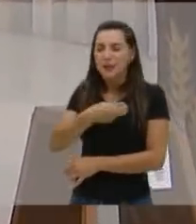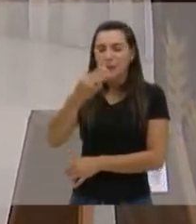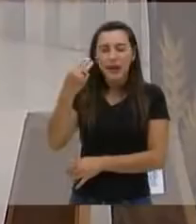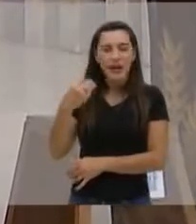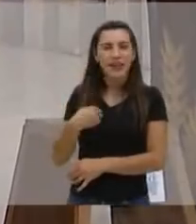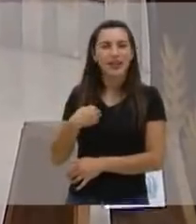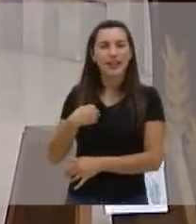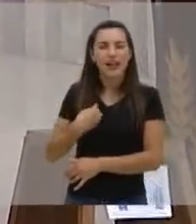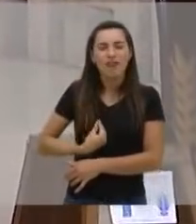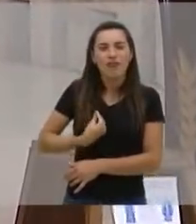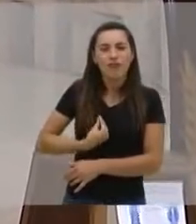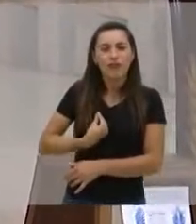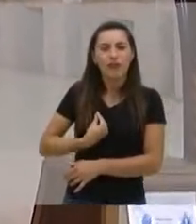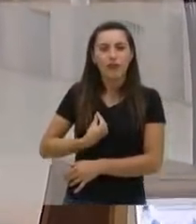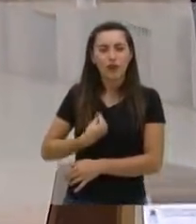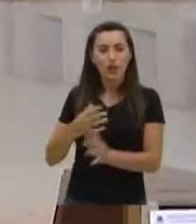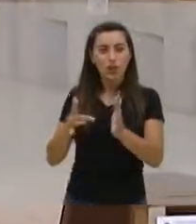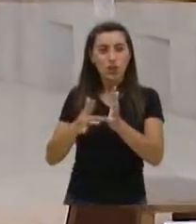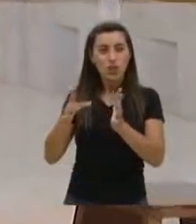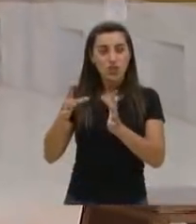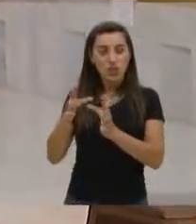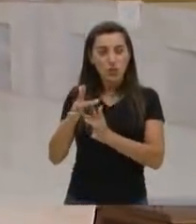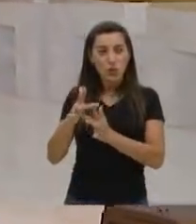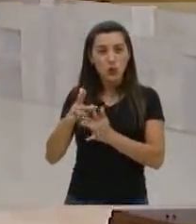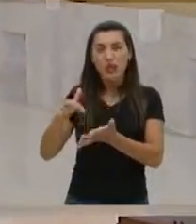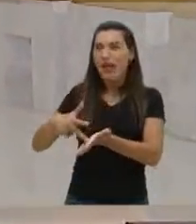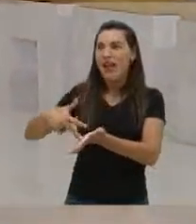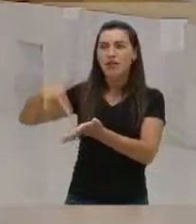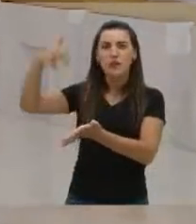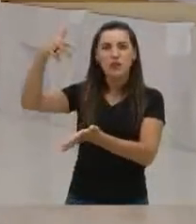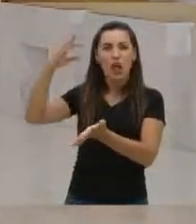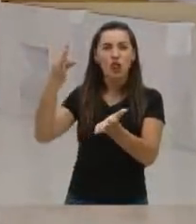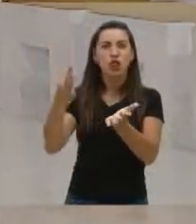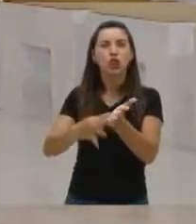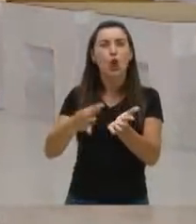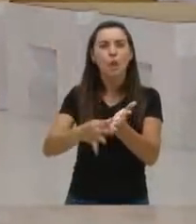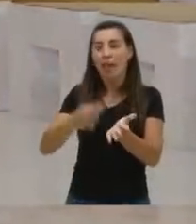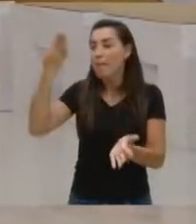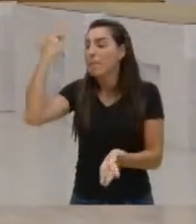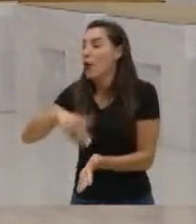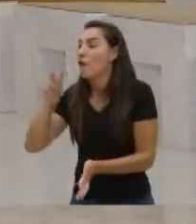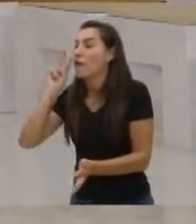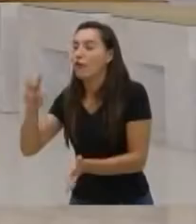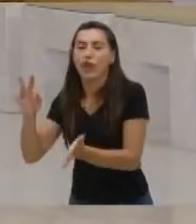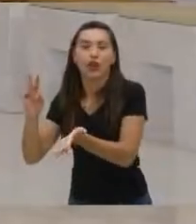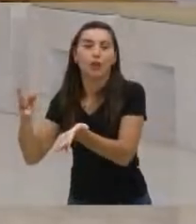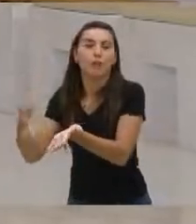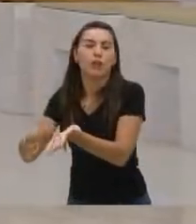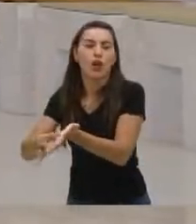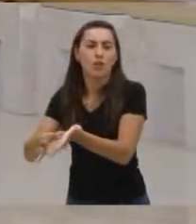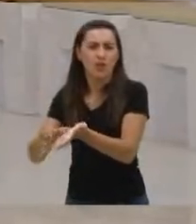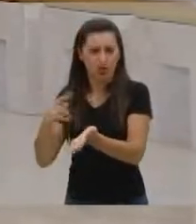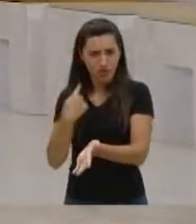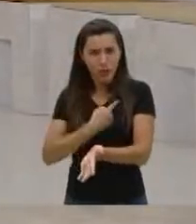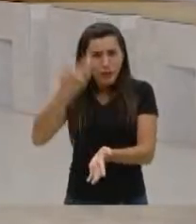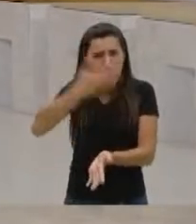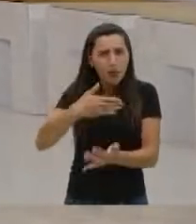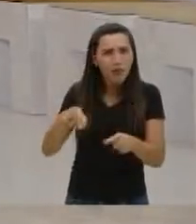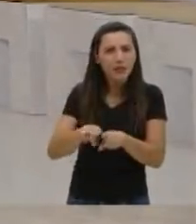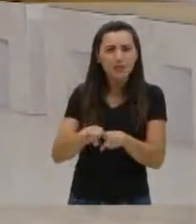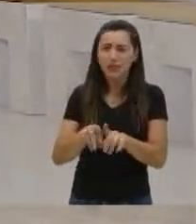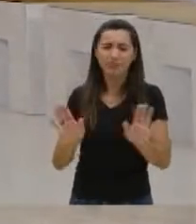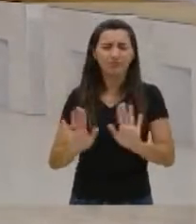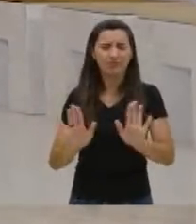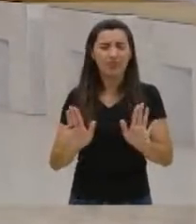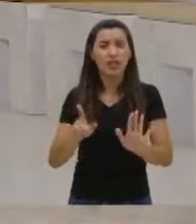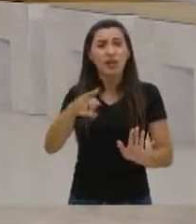ressuscitado. Tomé, ver Jesus ressuscitado. Por que que você não diz,